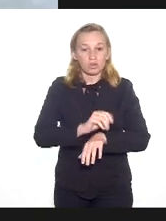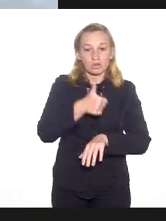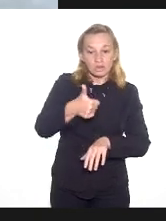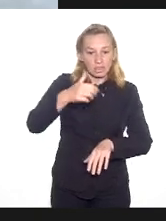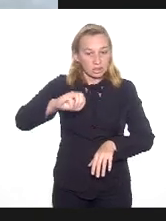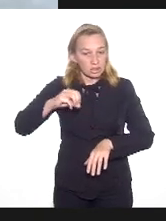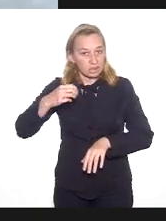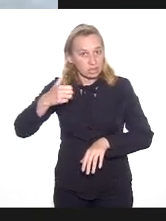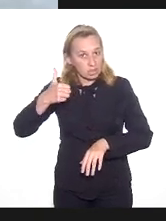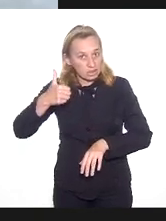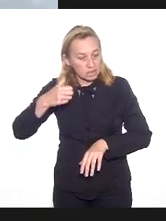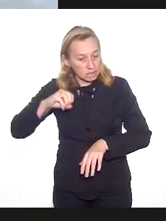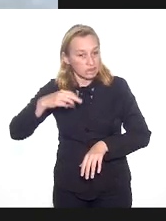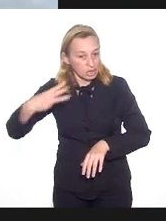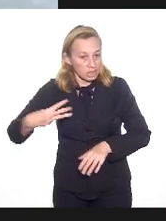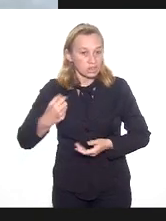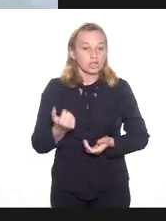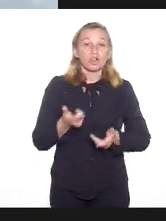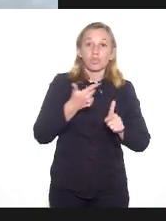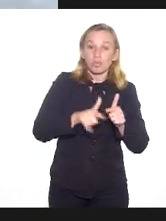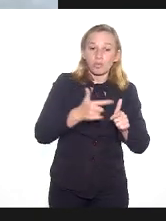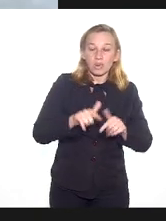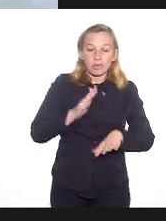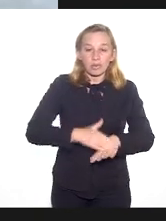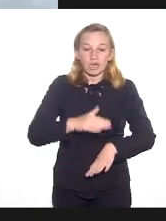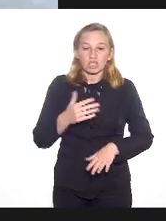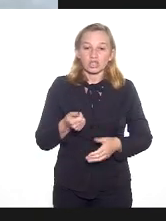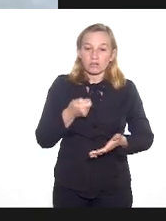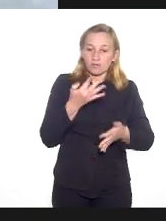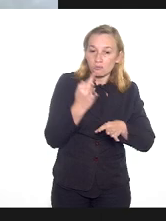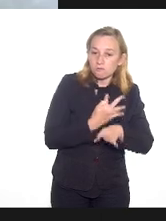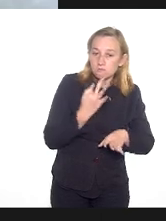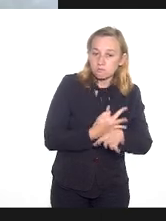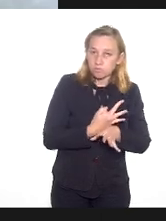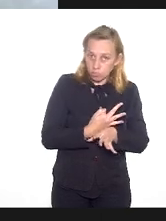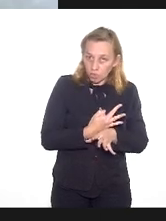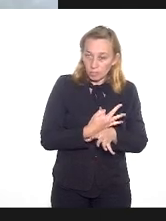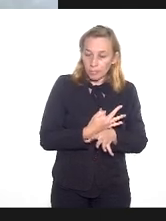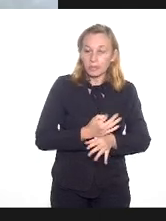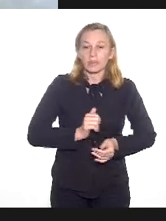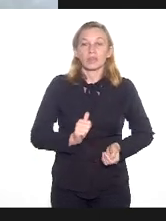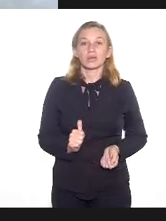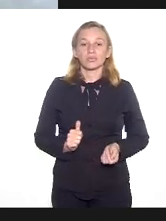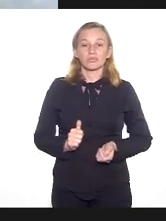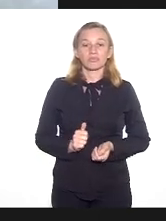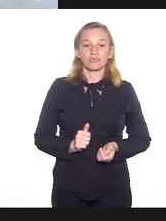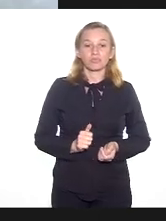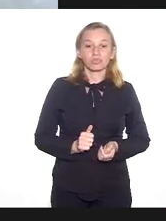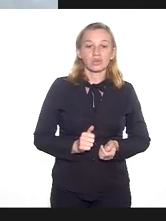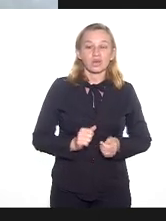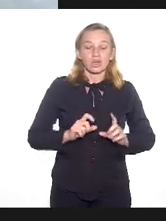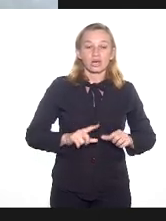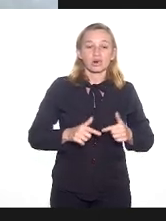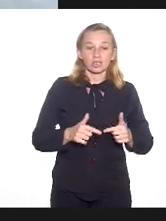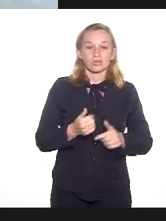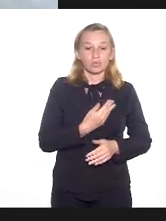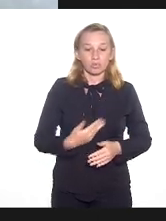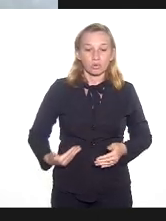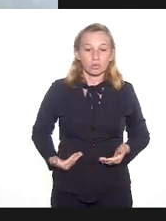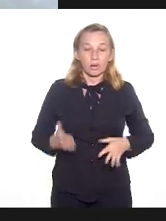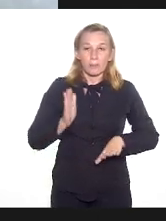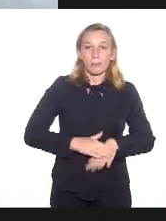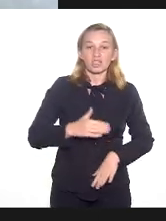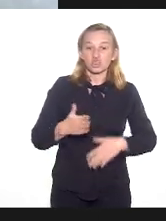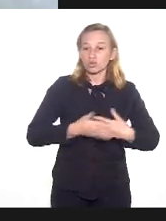103. Maior que o problema de ter existido e existir securização de ativos públicos, mais do que